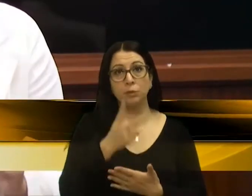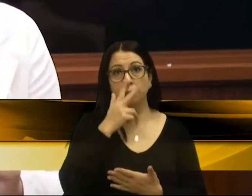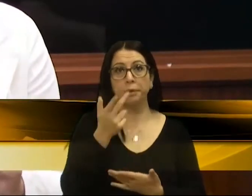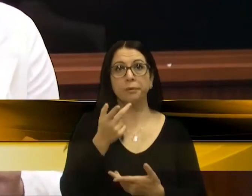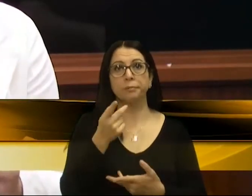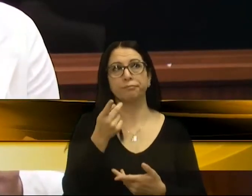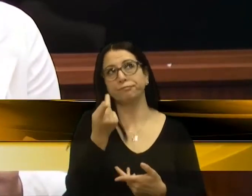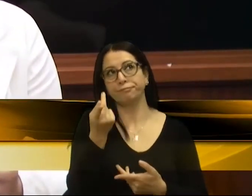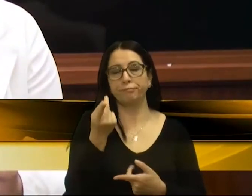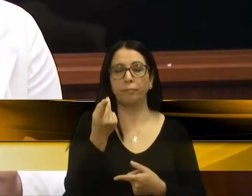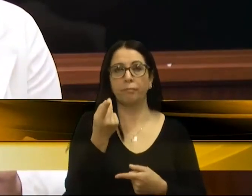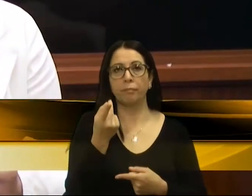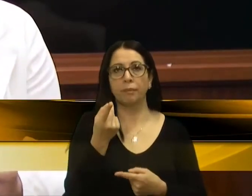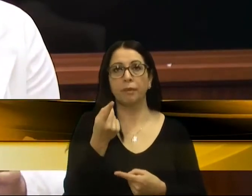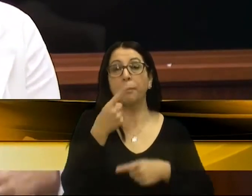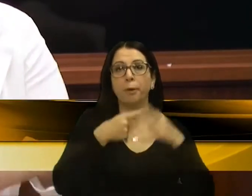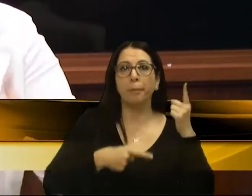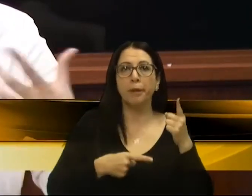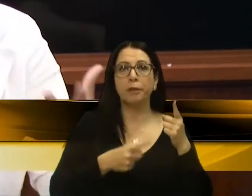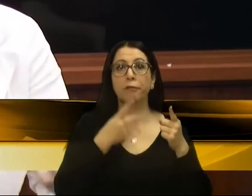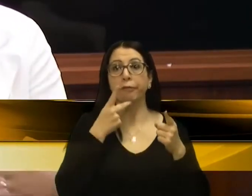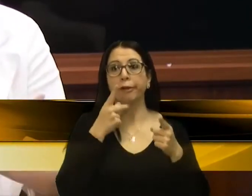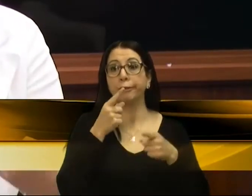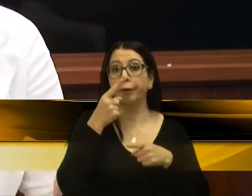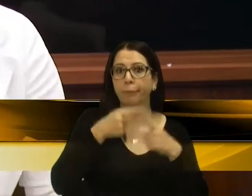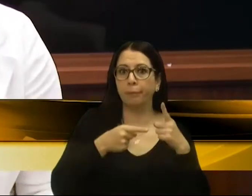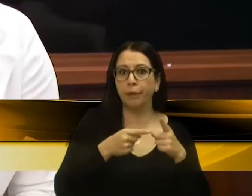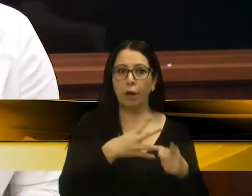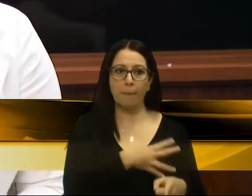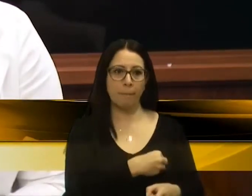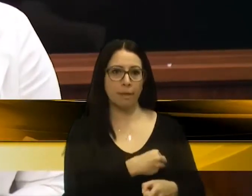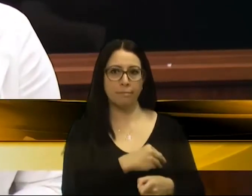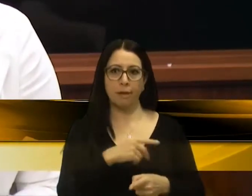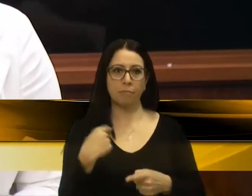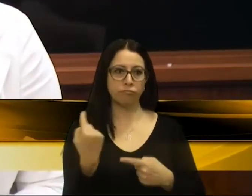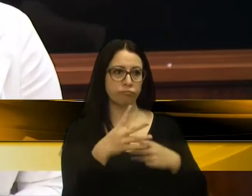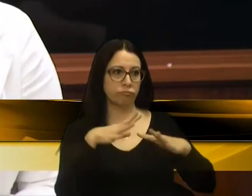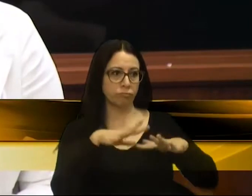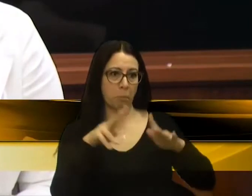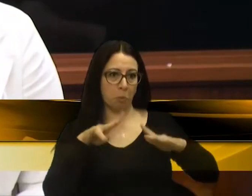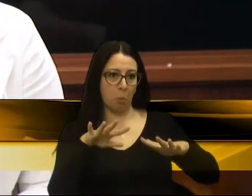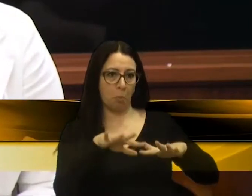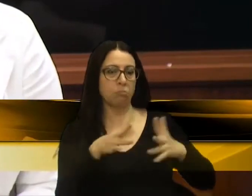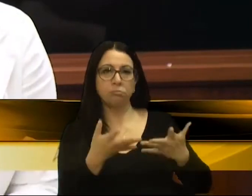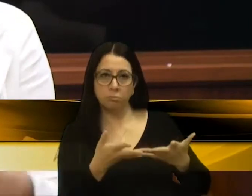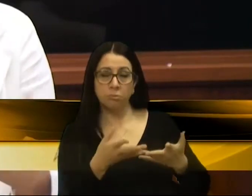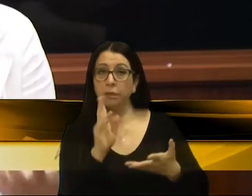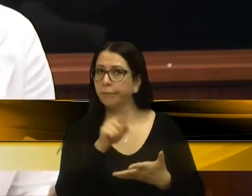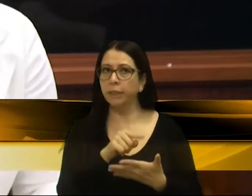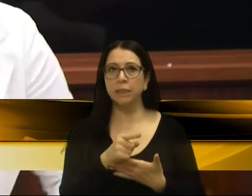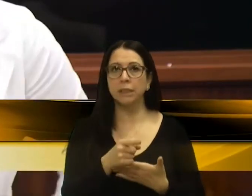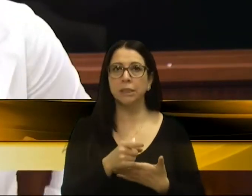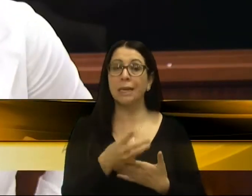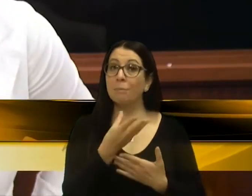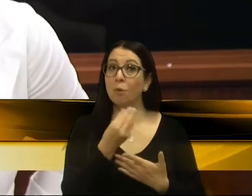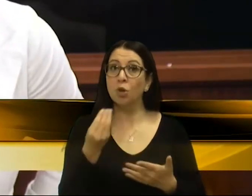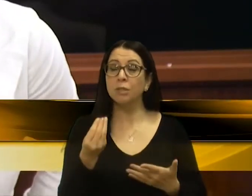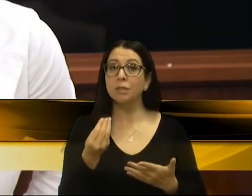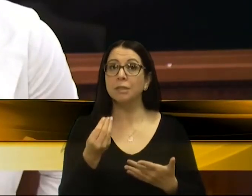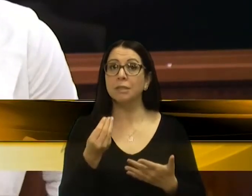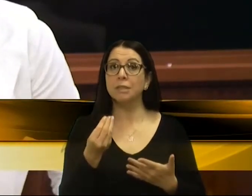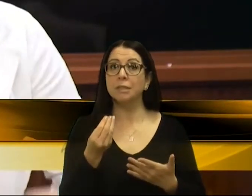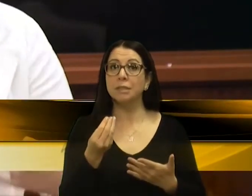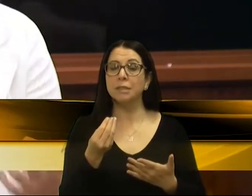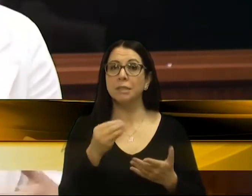punindo ou dizendo que era proibido amamentar em público, né? E muitas